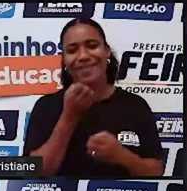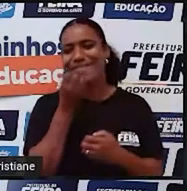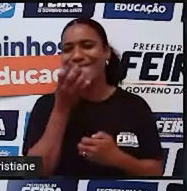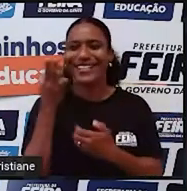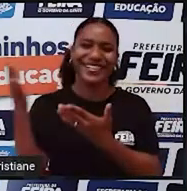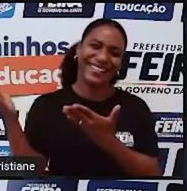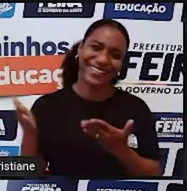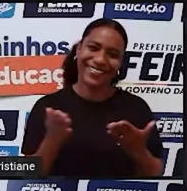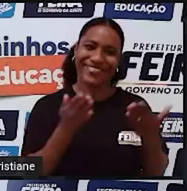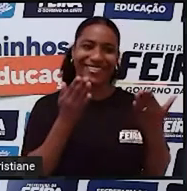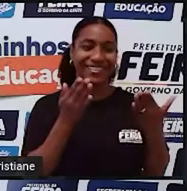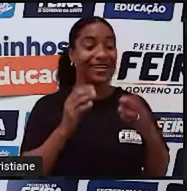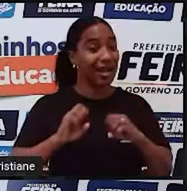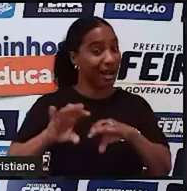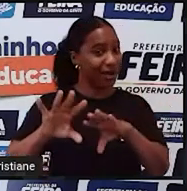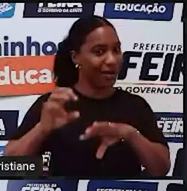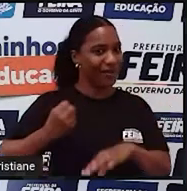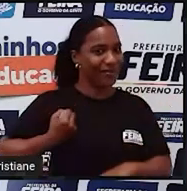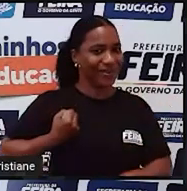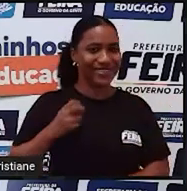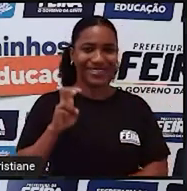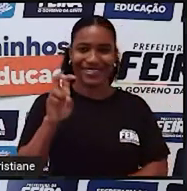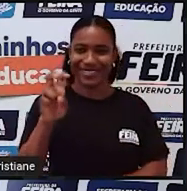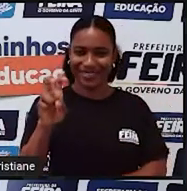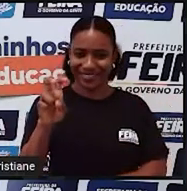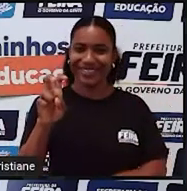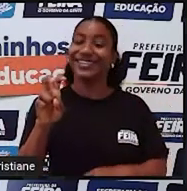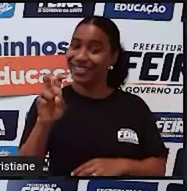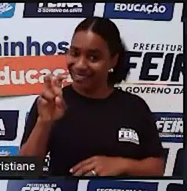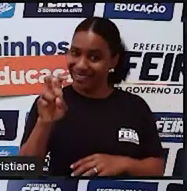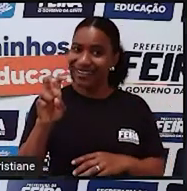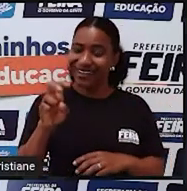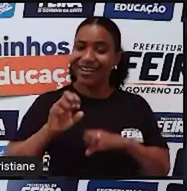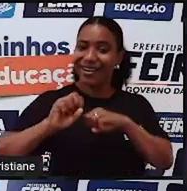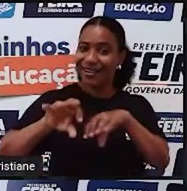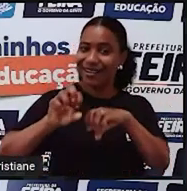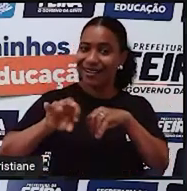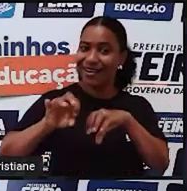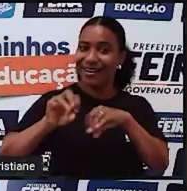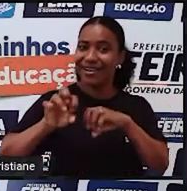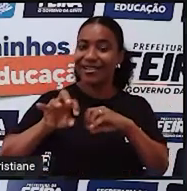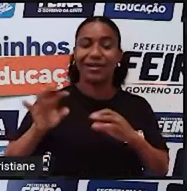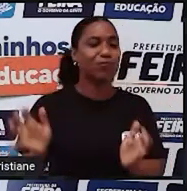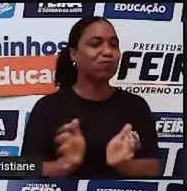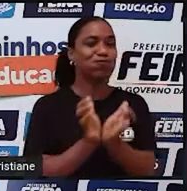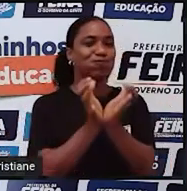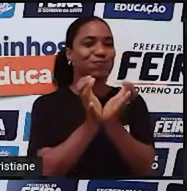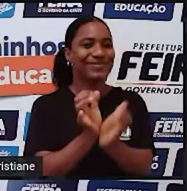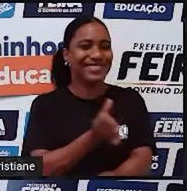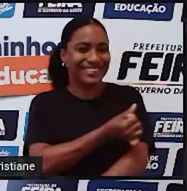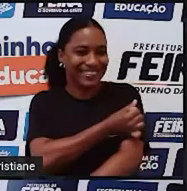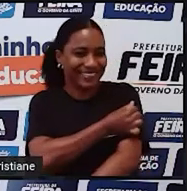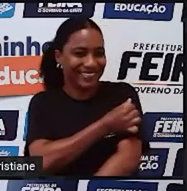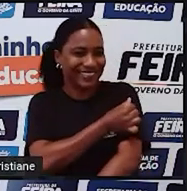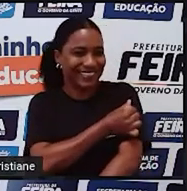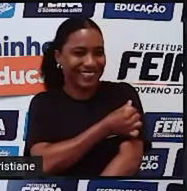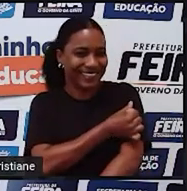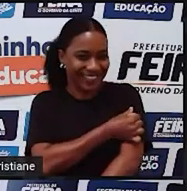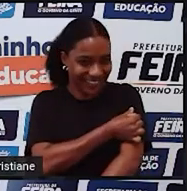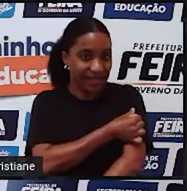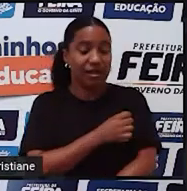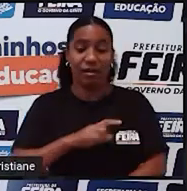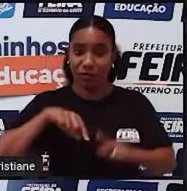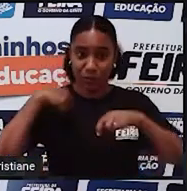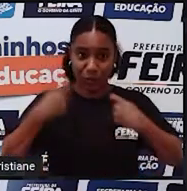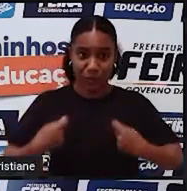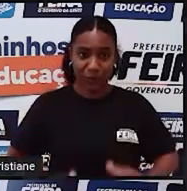nossa aula número 5. E esta aula é dedicada aos nossos estudantes do sexto ano. Eu sou